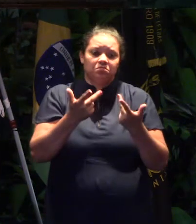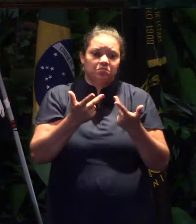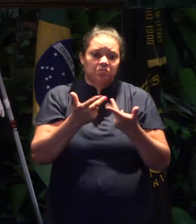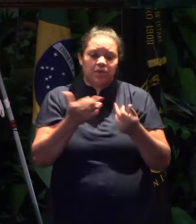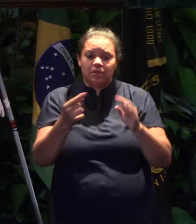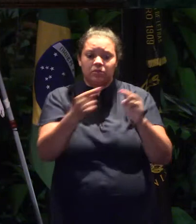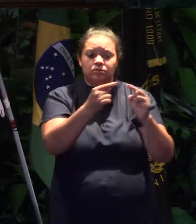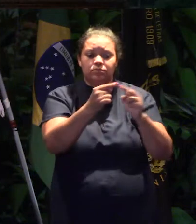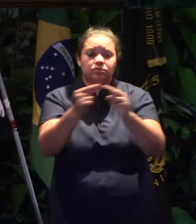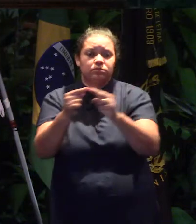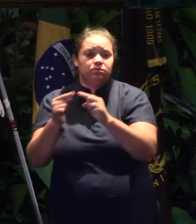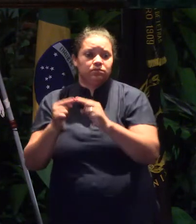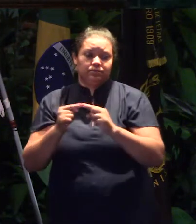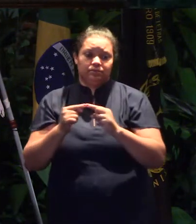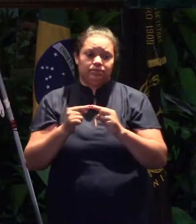dentro de outros, né?